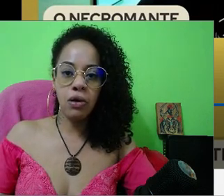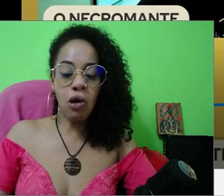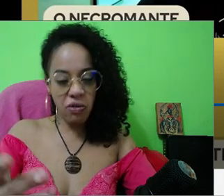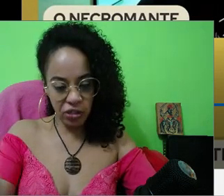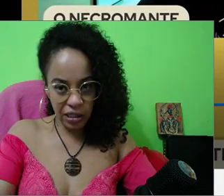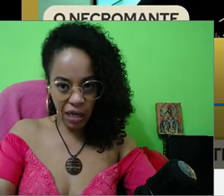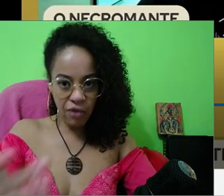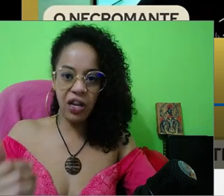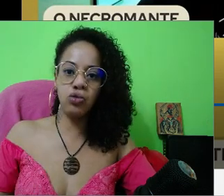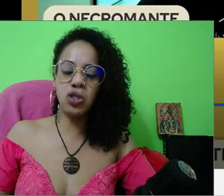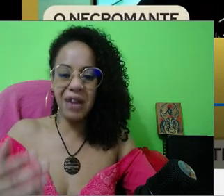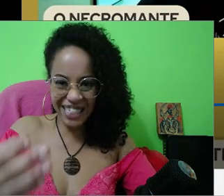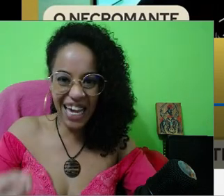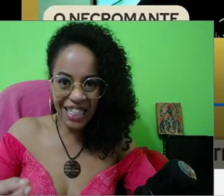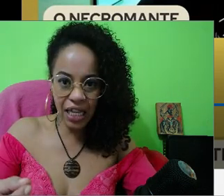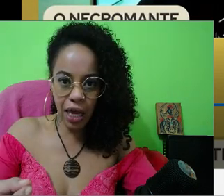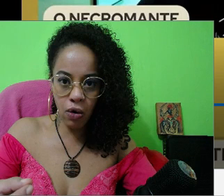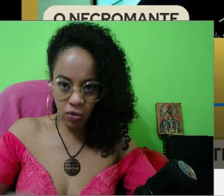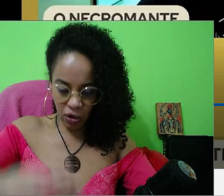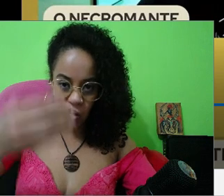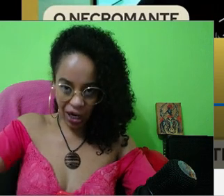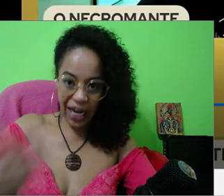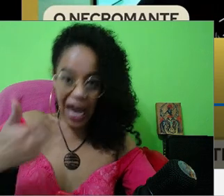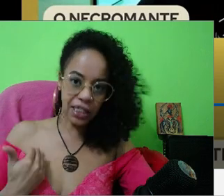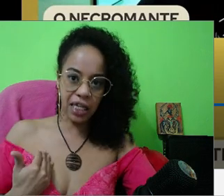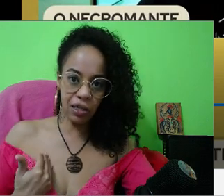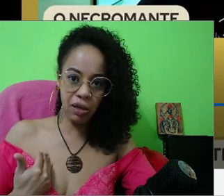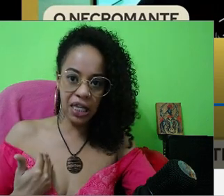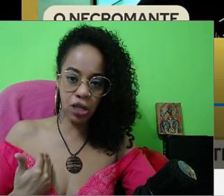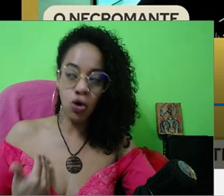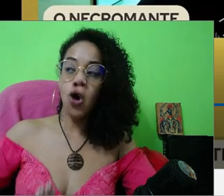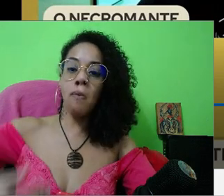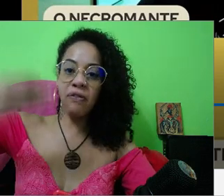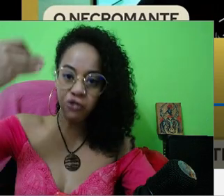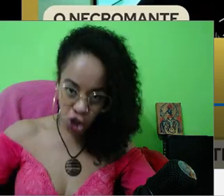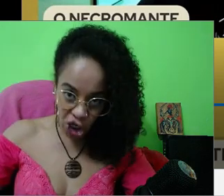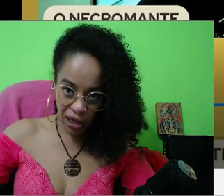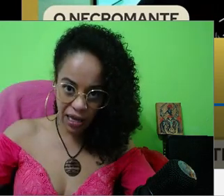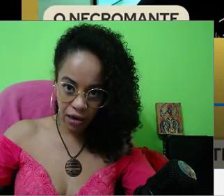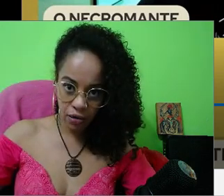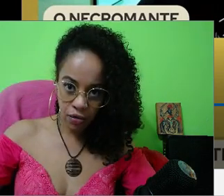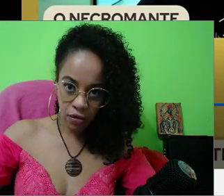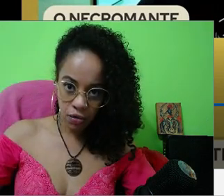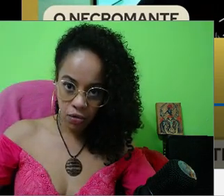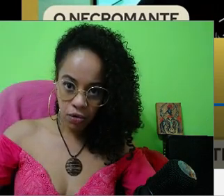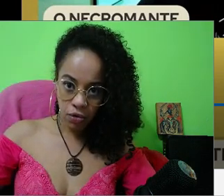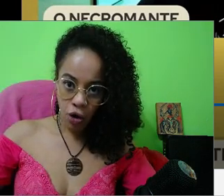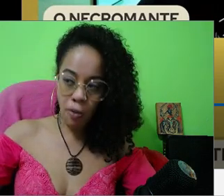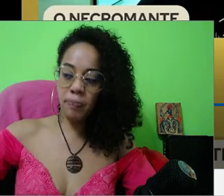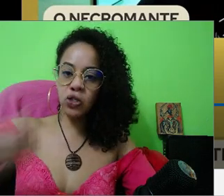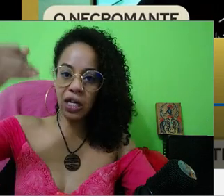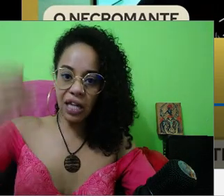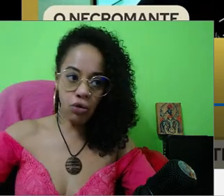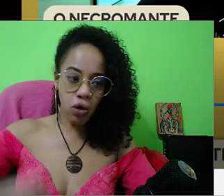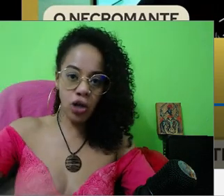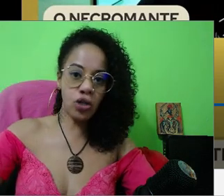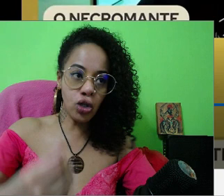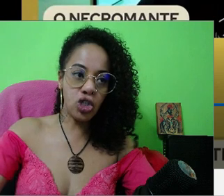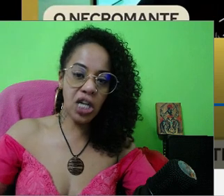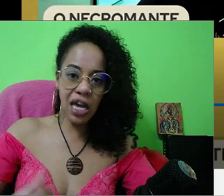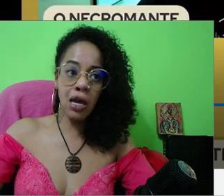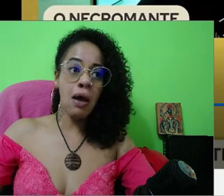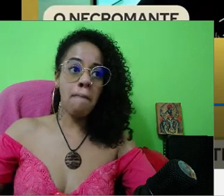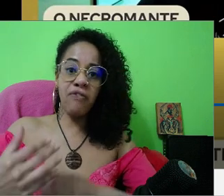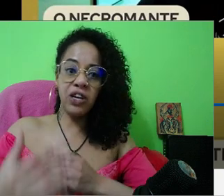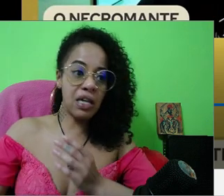não que vocês tenham falado isso mas você entendeu quem que vocês estão debatendo uma uma pessoa que tá